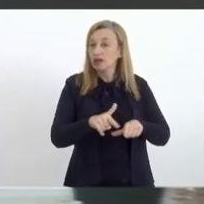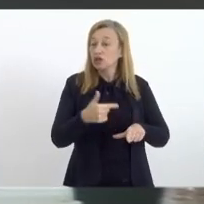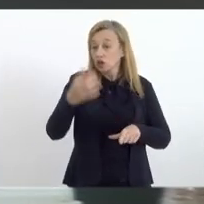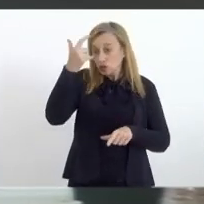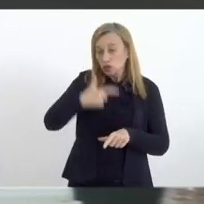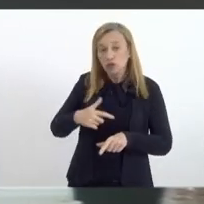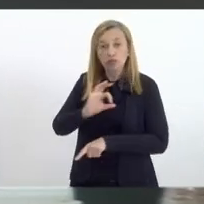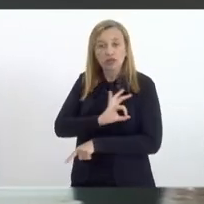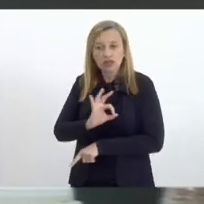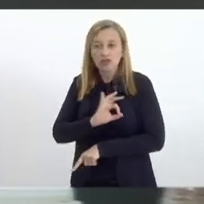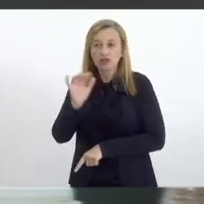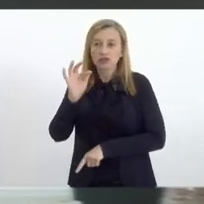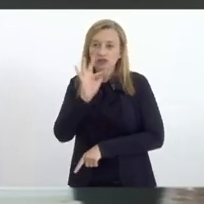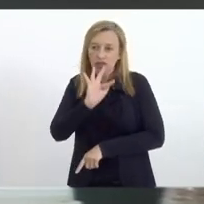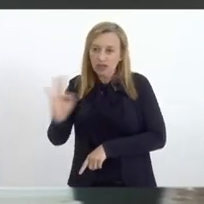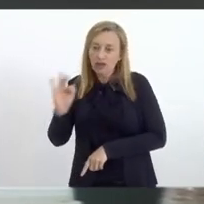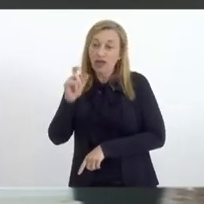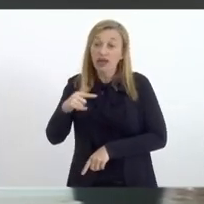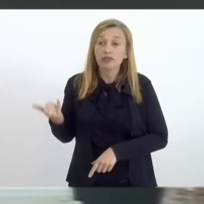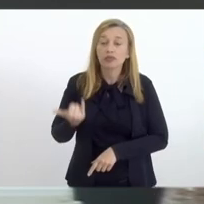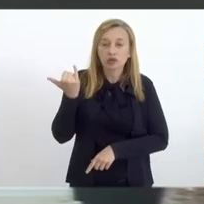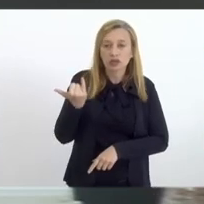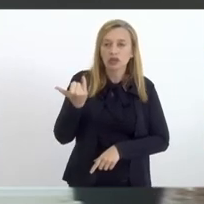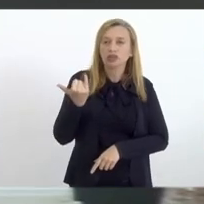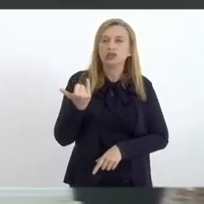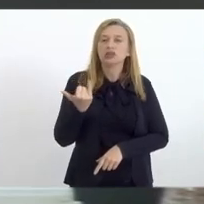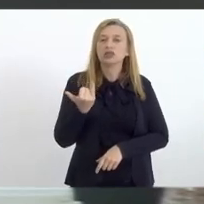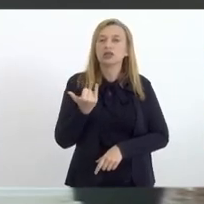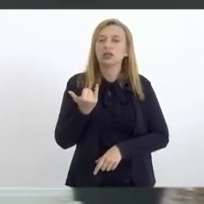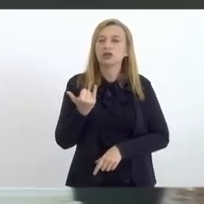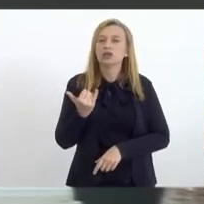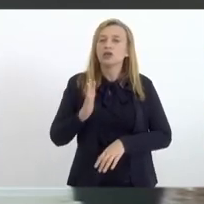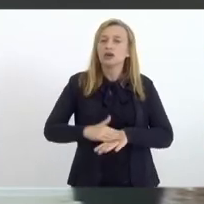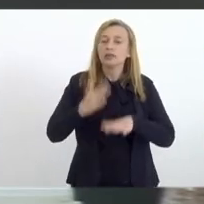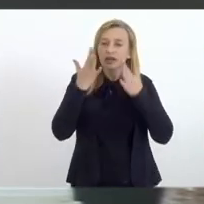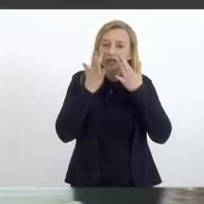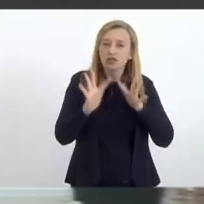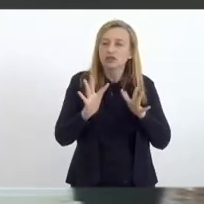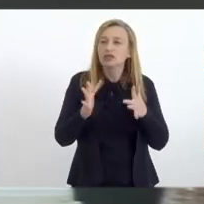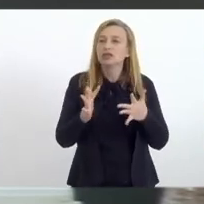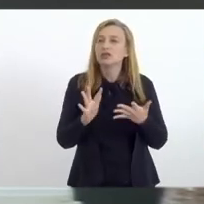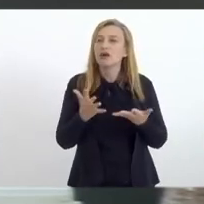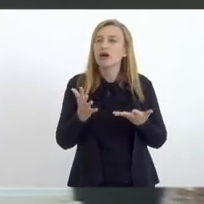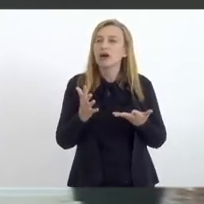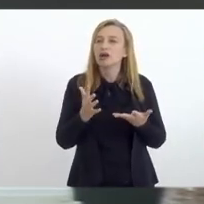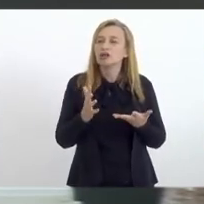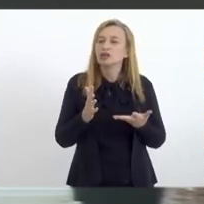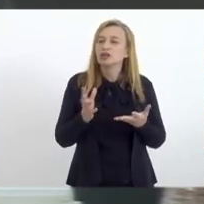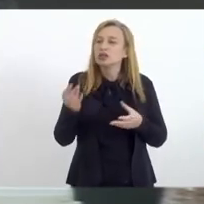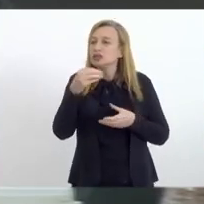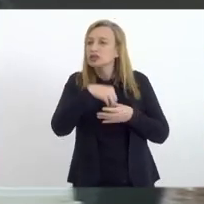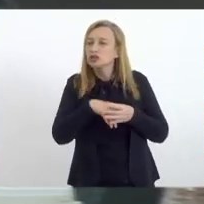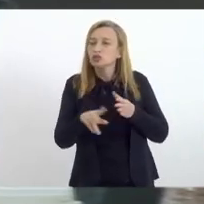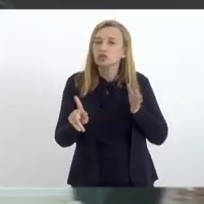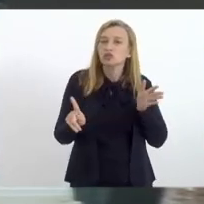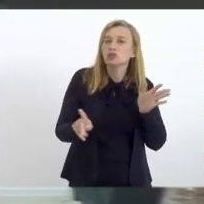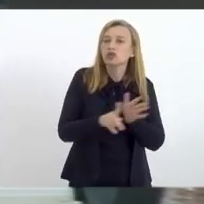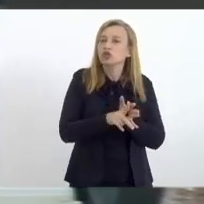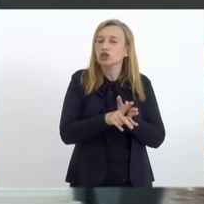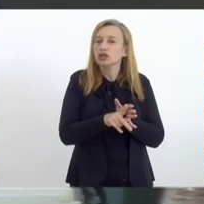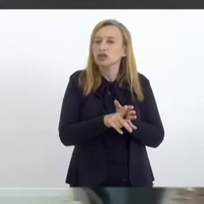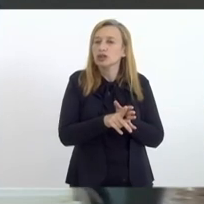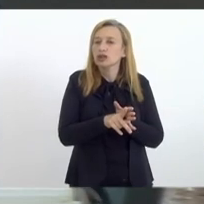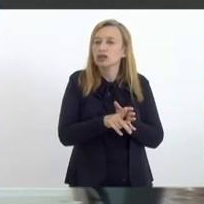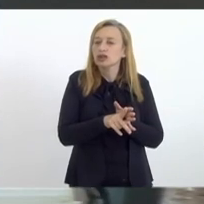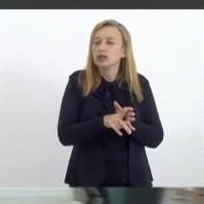é importantíssimo isso. E o que mais me chama a atenção dentro do projeto foi o que